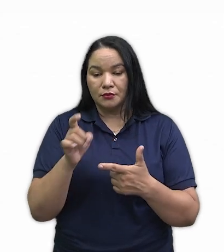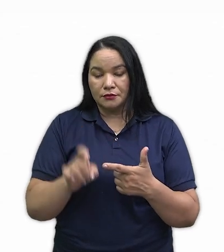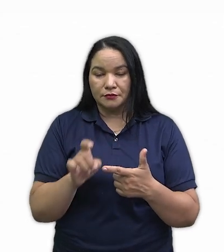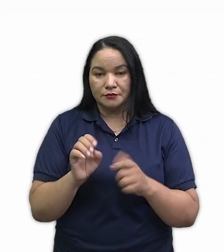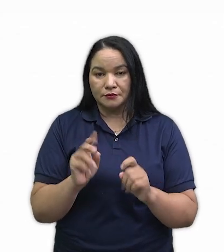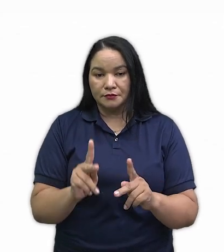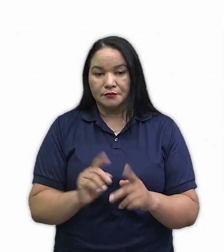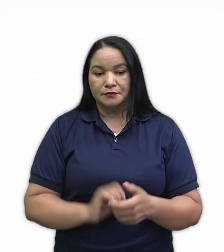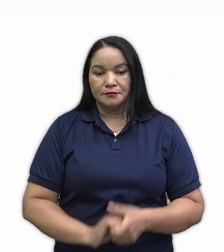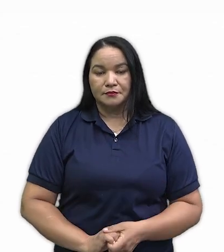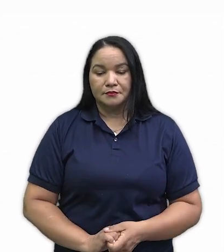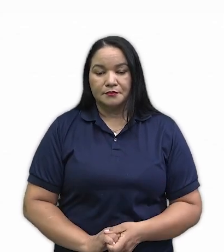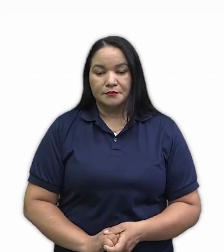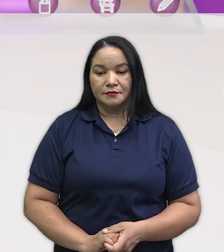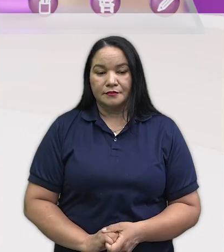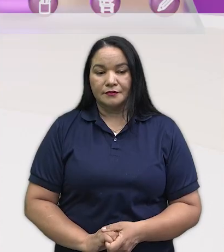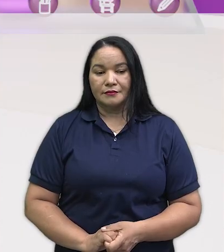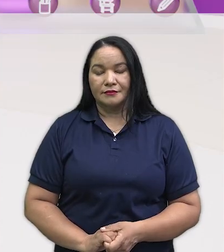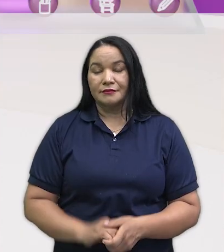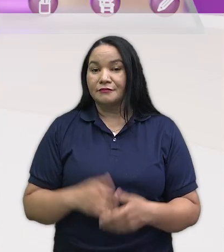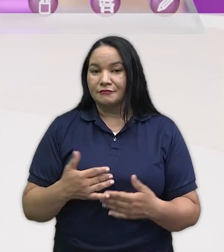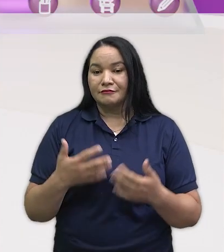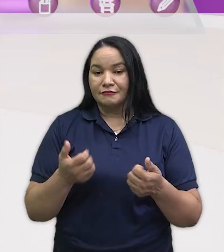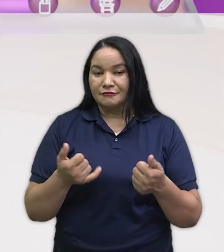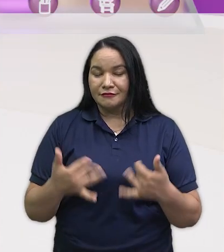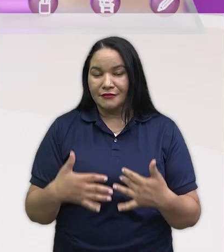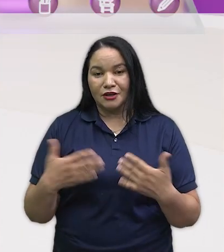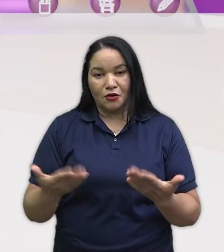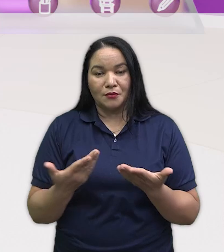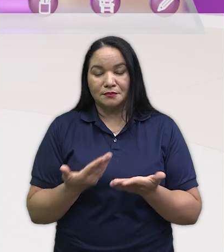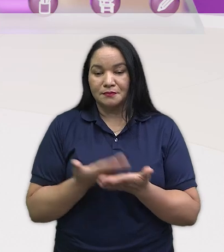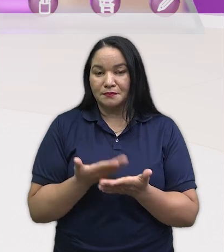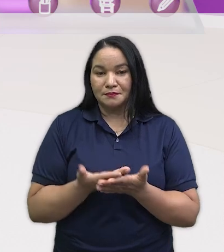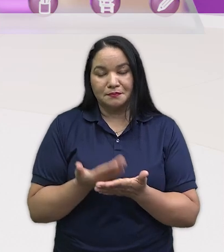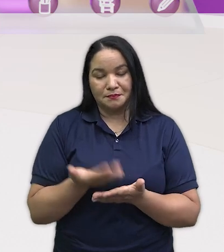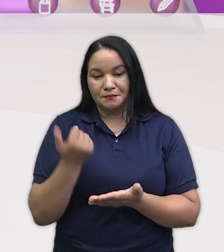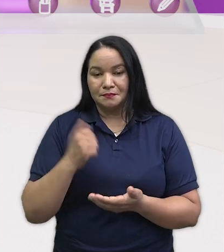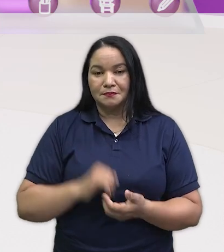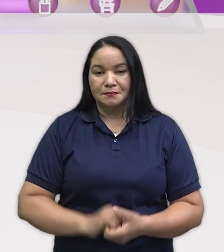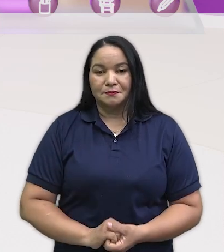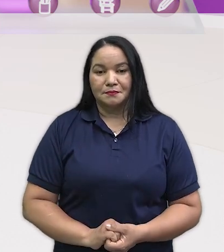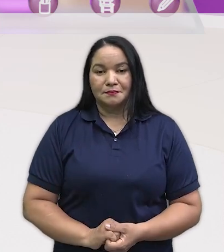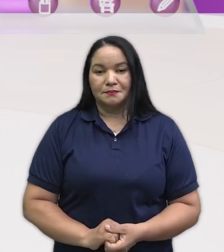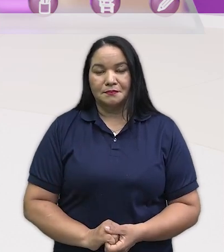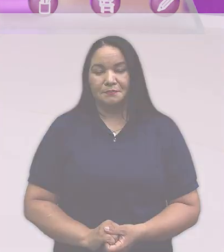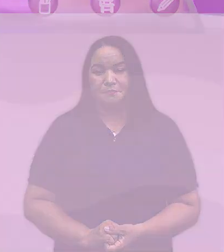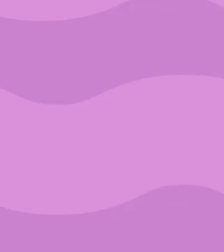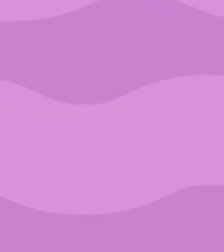logarítmica, ok? Então, dito isto, vamos dar início à nossa aula.